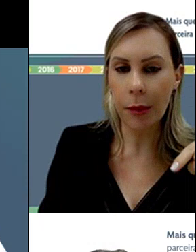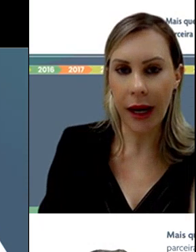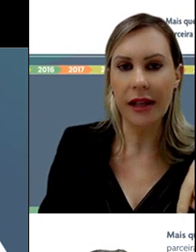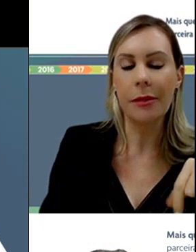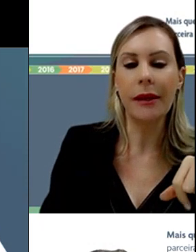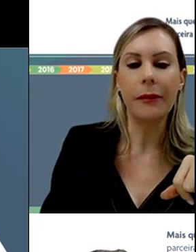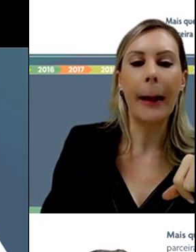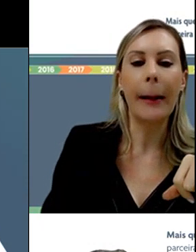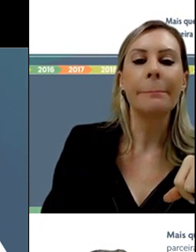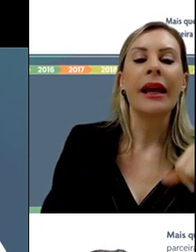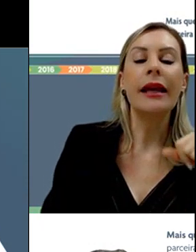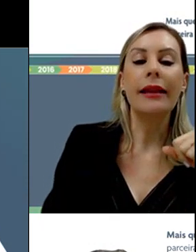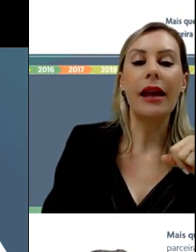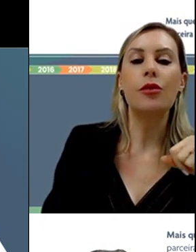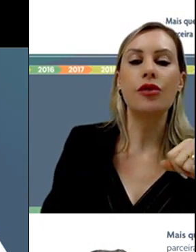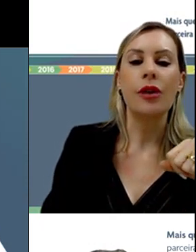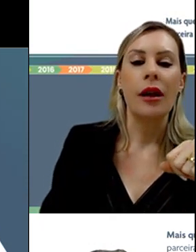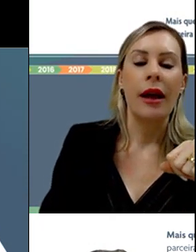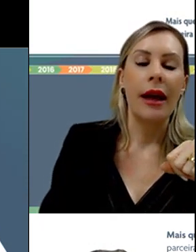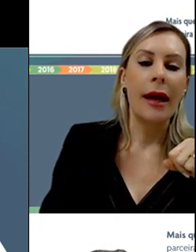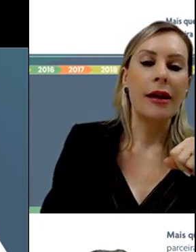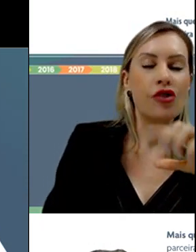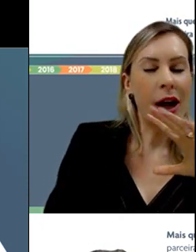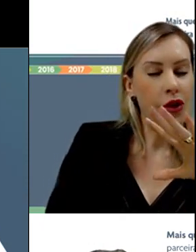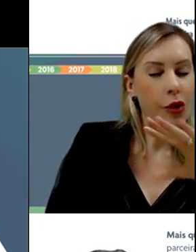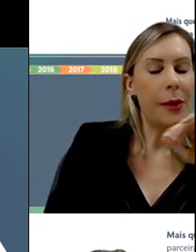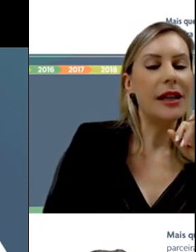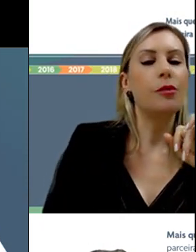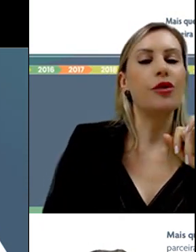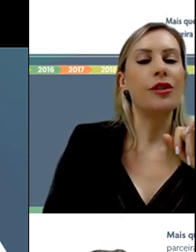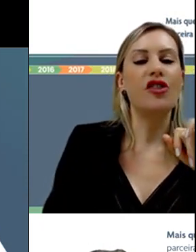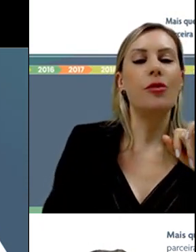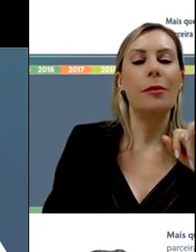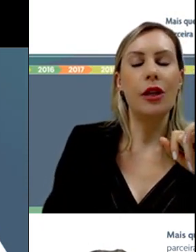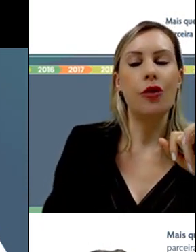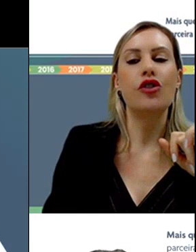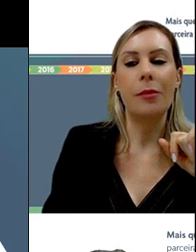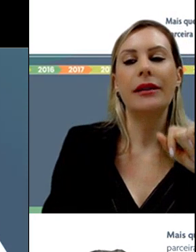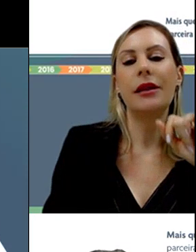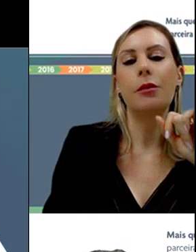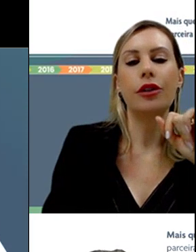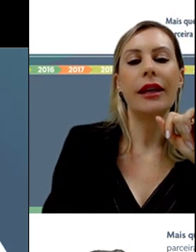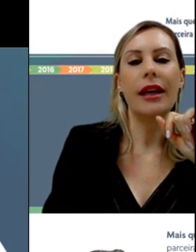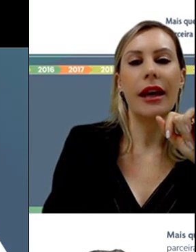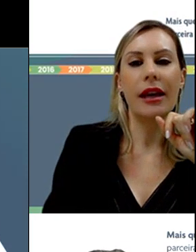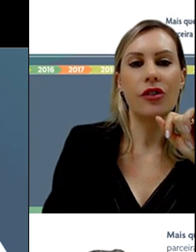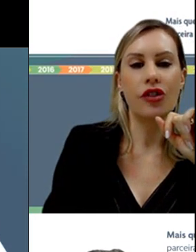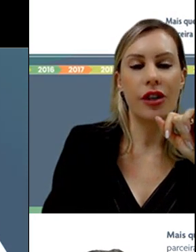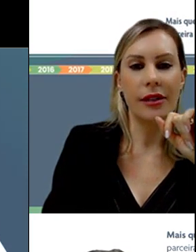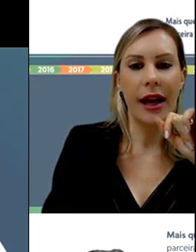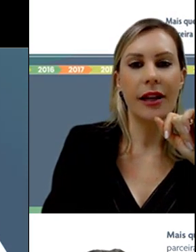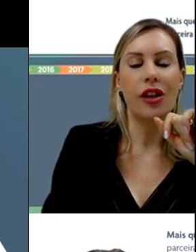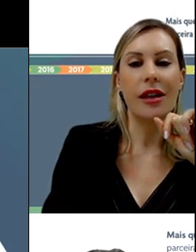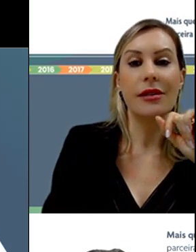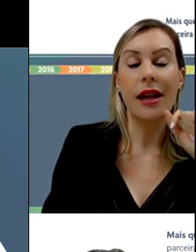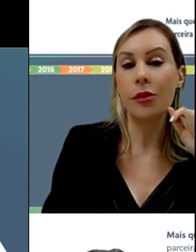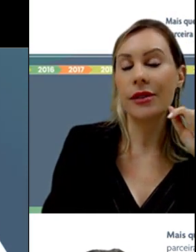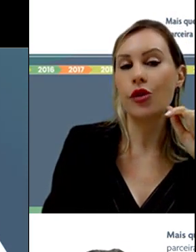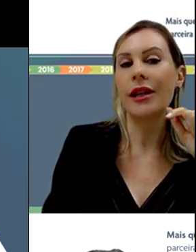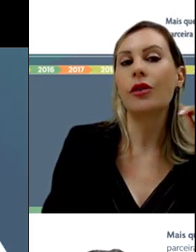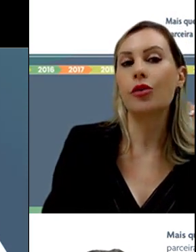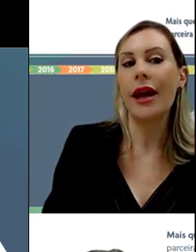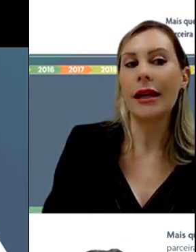pela FUNPRESP, tá? E temos... já superamos 7 bilhões de patrimônio. É que este slide aqui